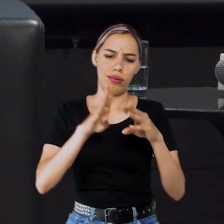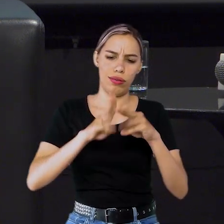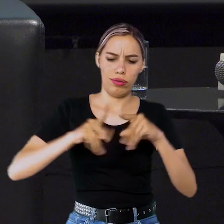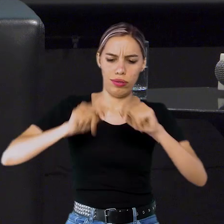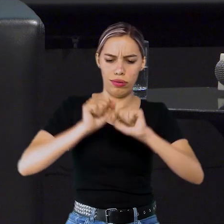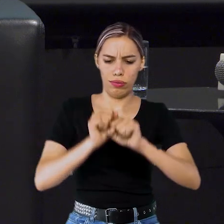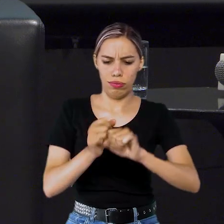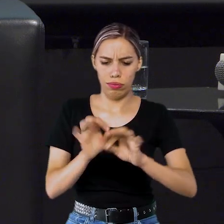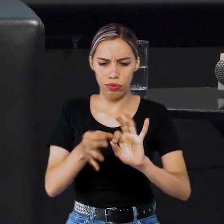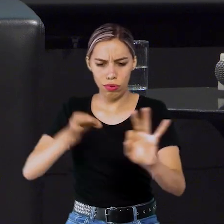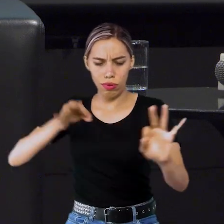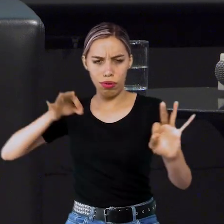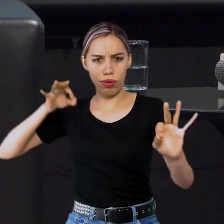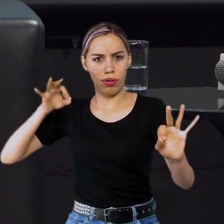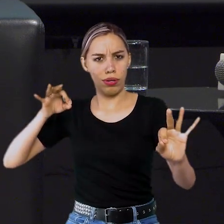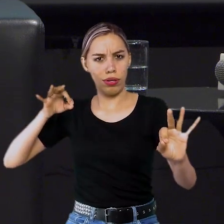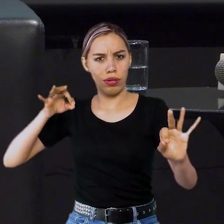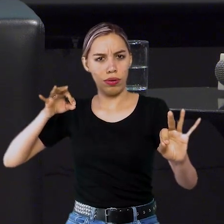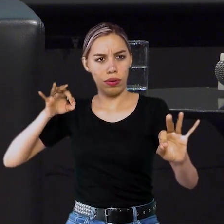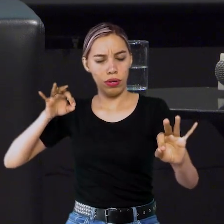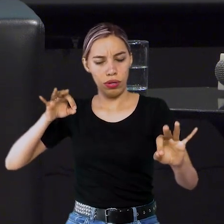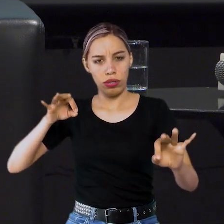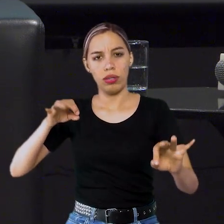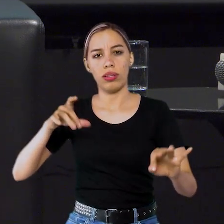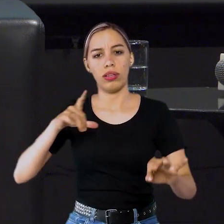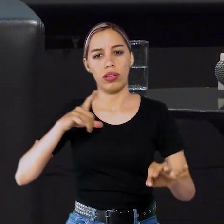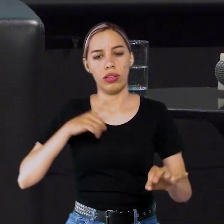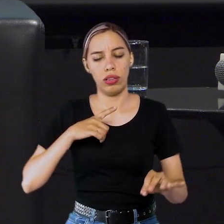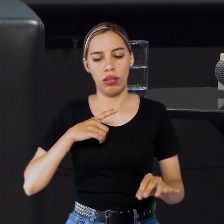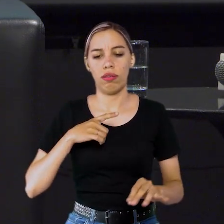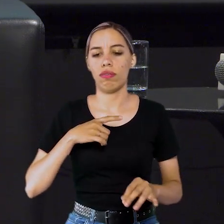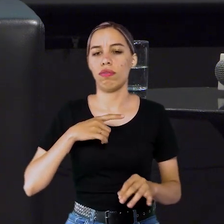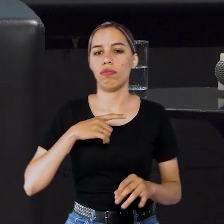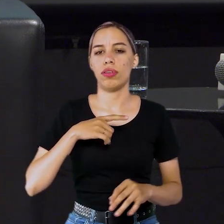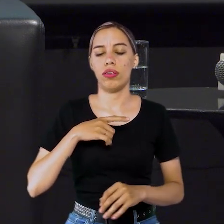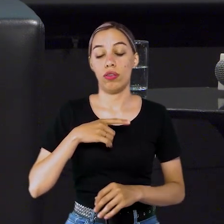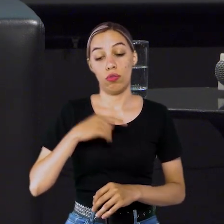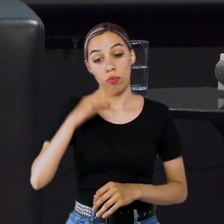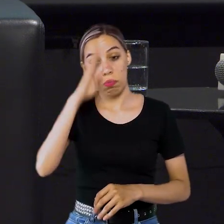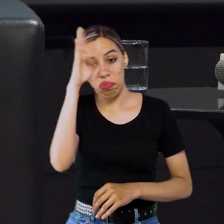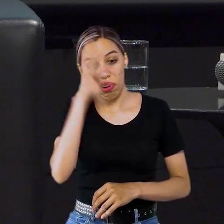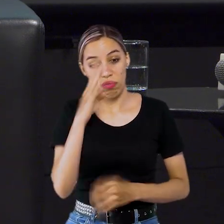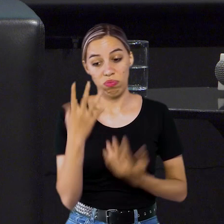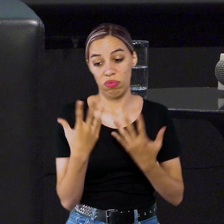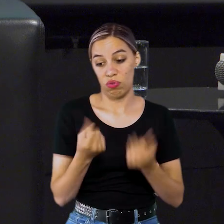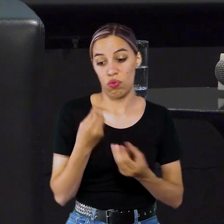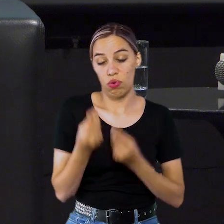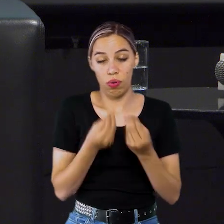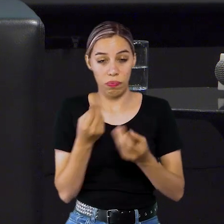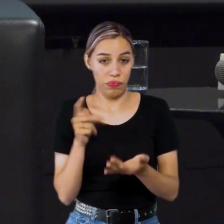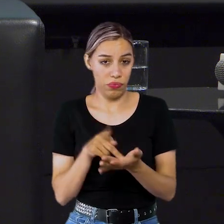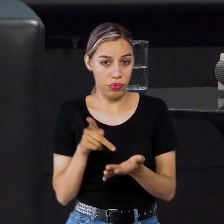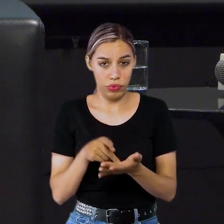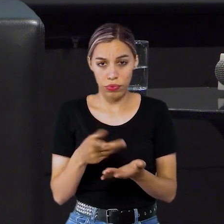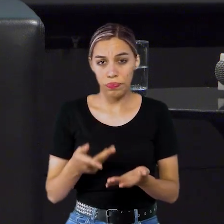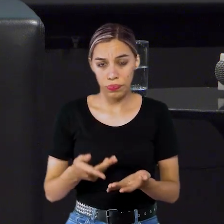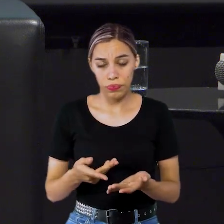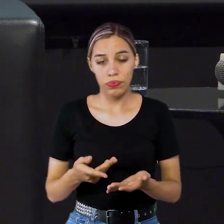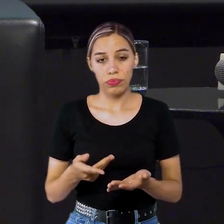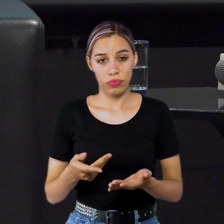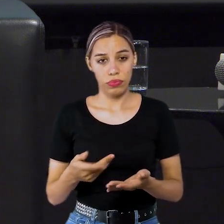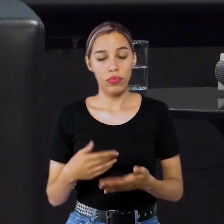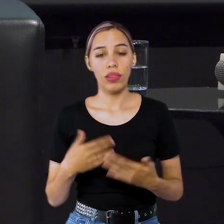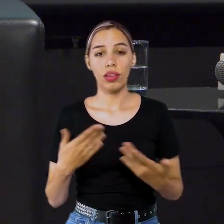fronteiras que a colonização do Brasil instituiu, né, como verdade. Então, eu vejo o livro do Timóteo